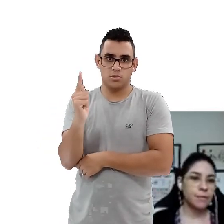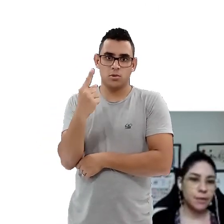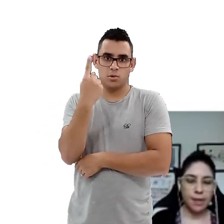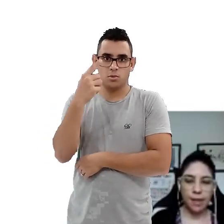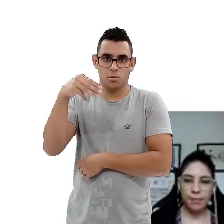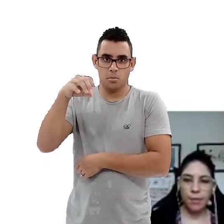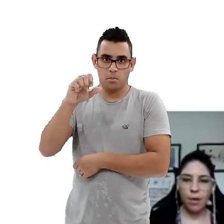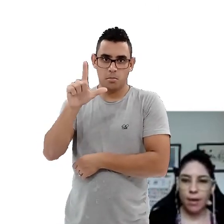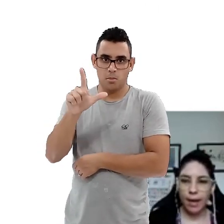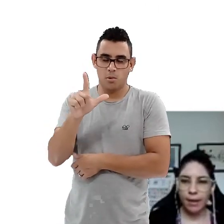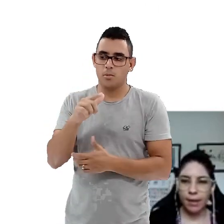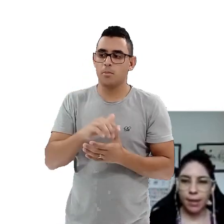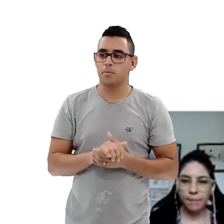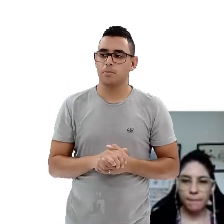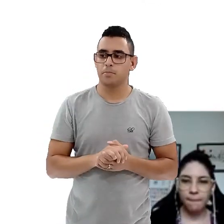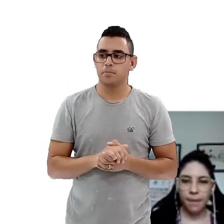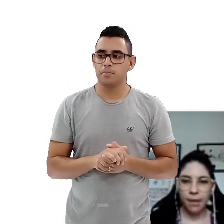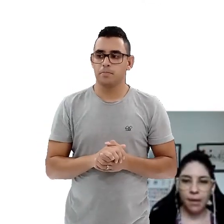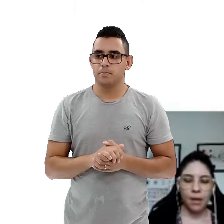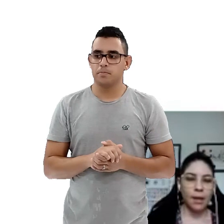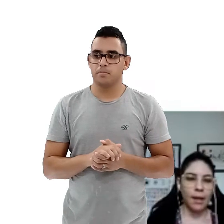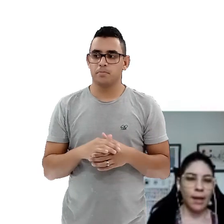Então, vamos colocar aqui.